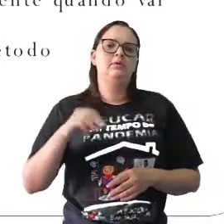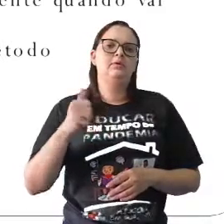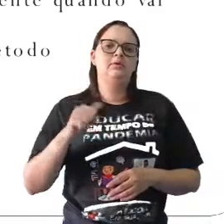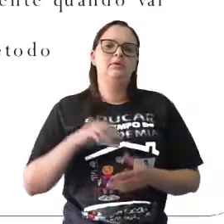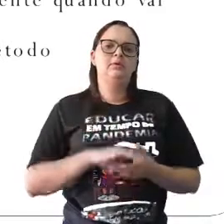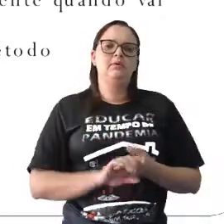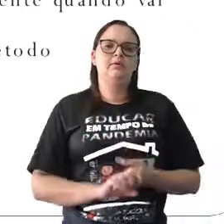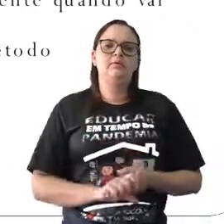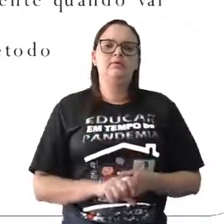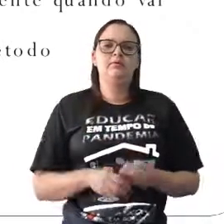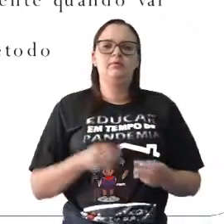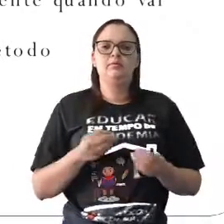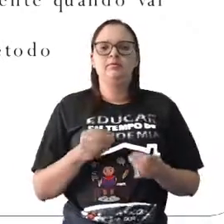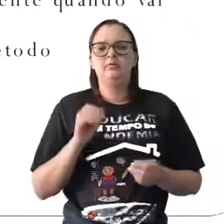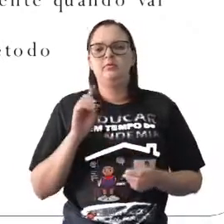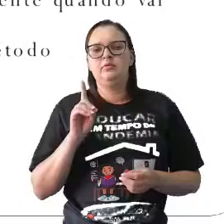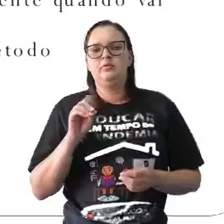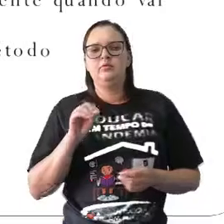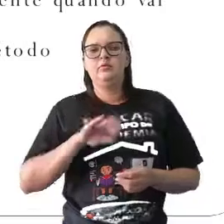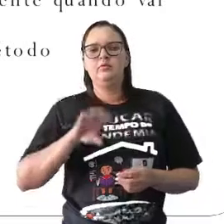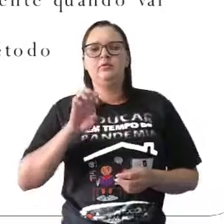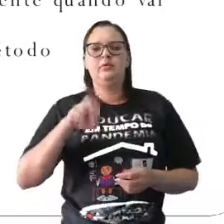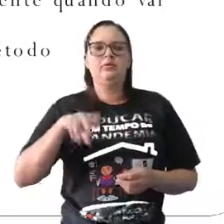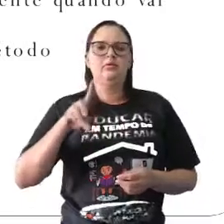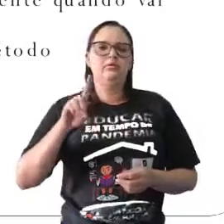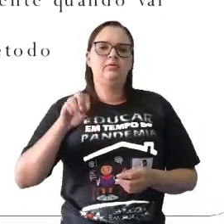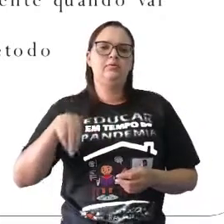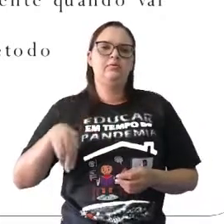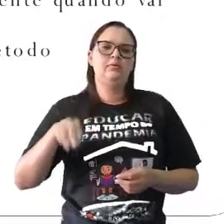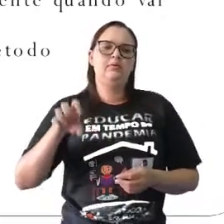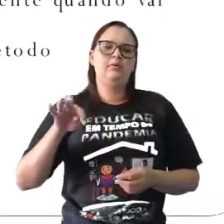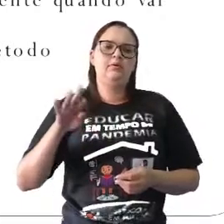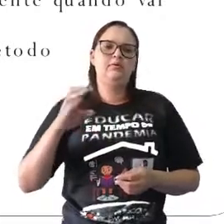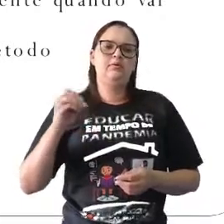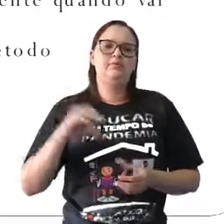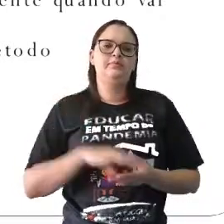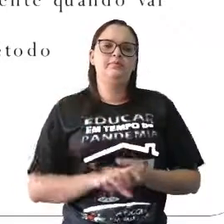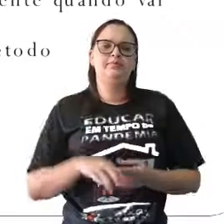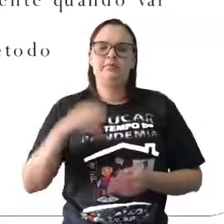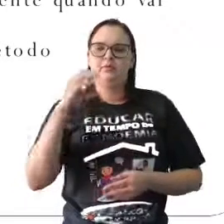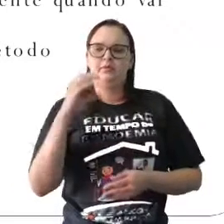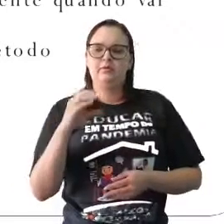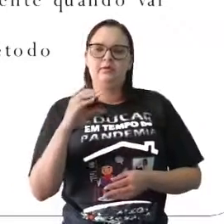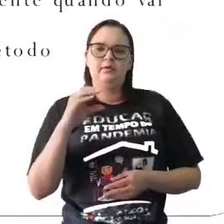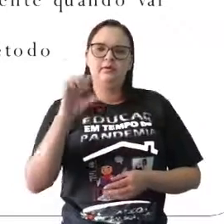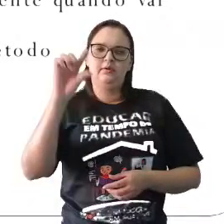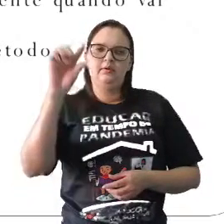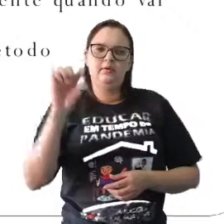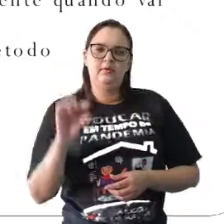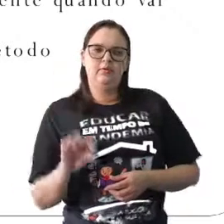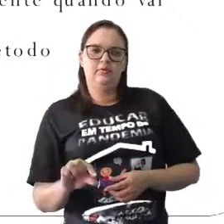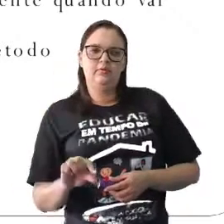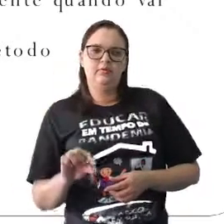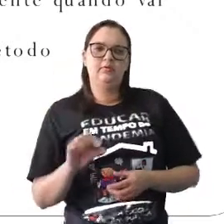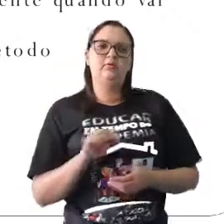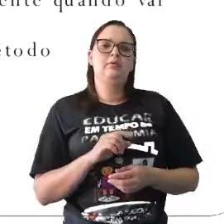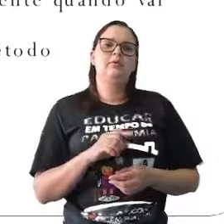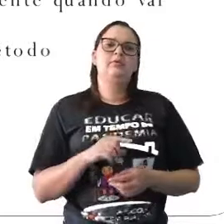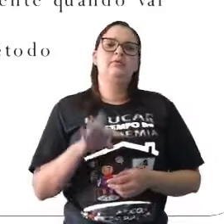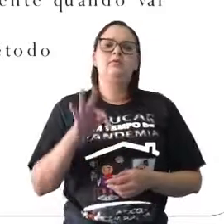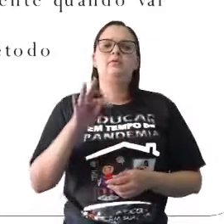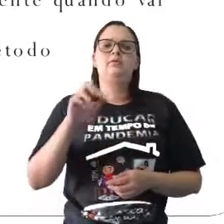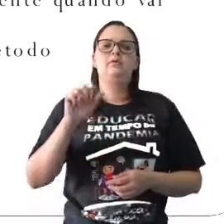lembra que na aula passada eu falei sobre isso. Letra C. Reduzem as taxas do hormônio